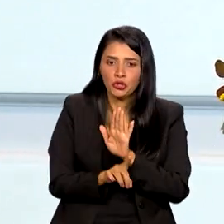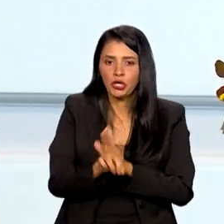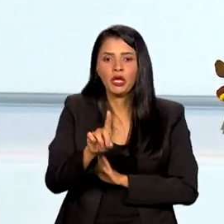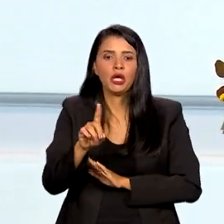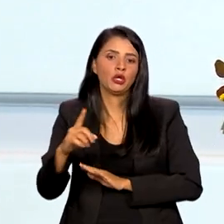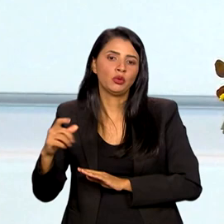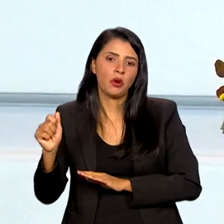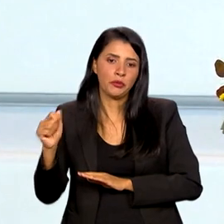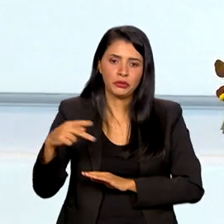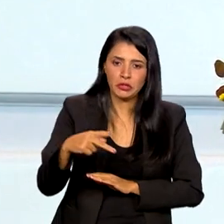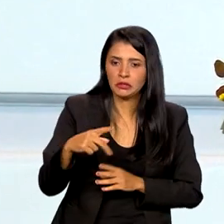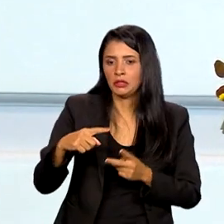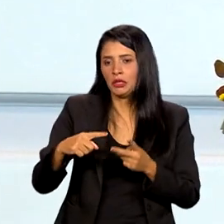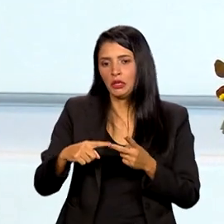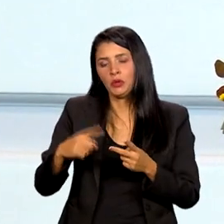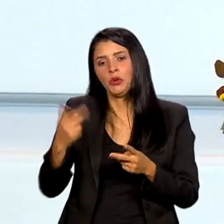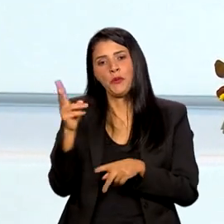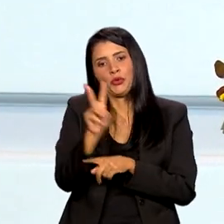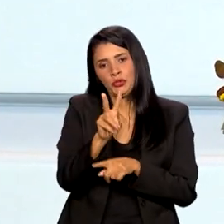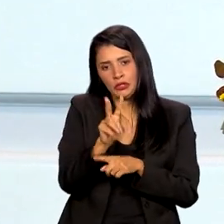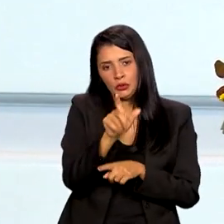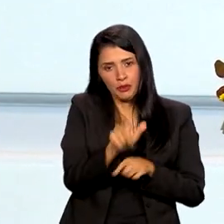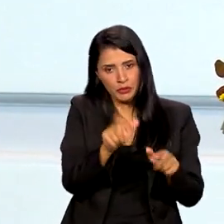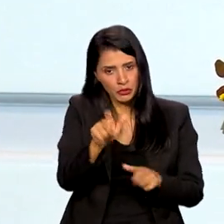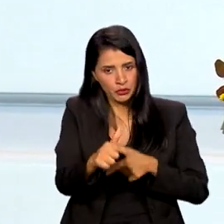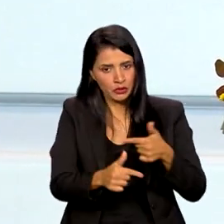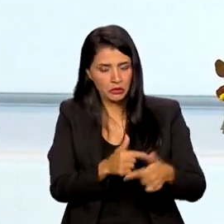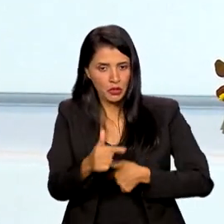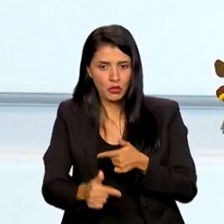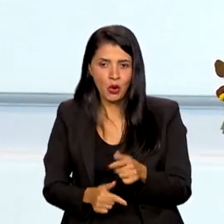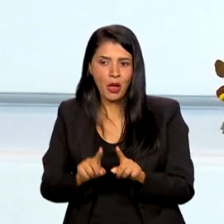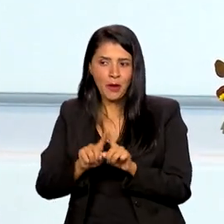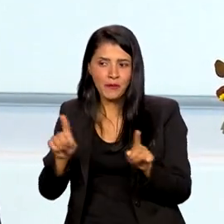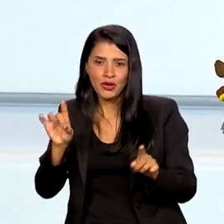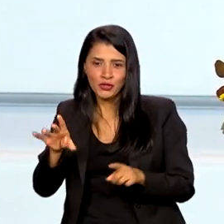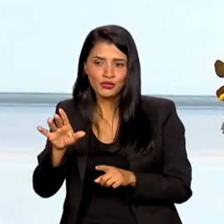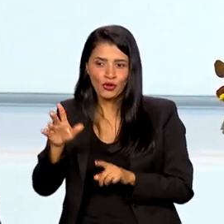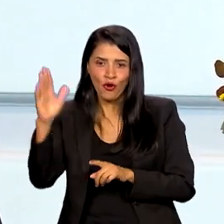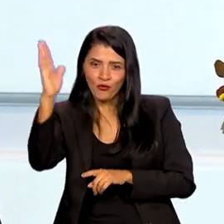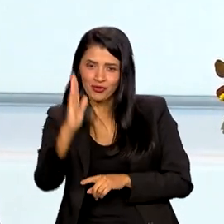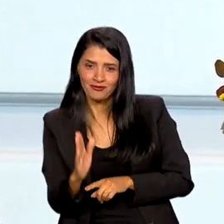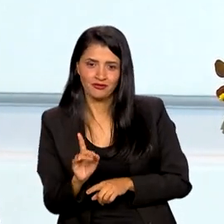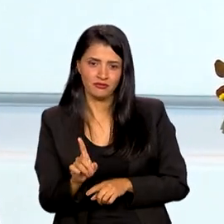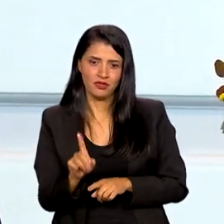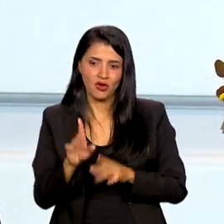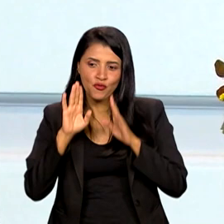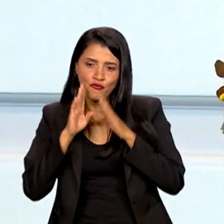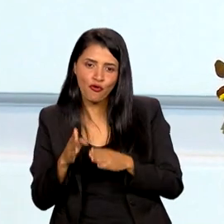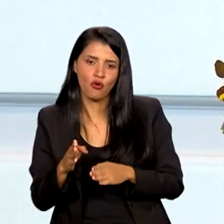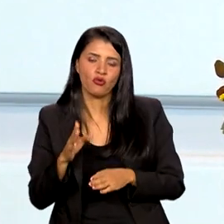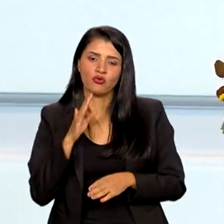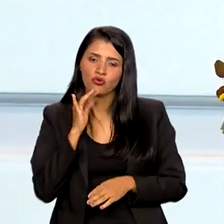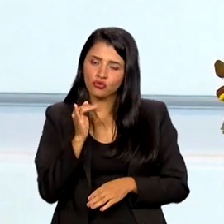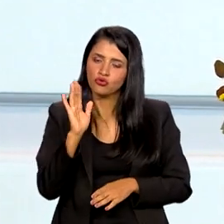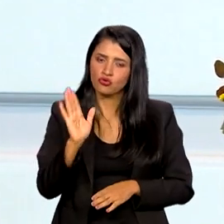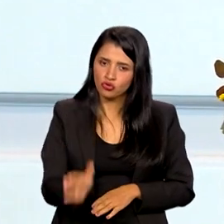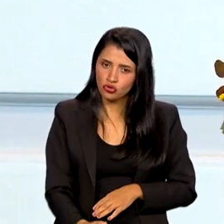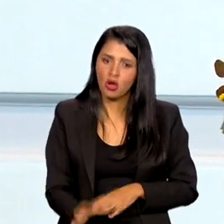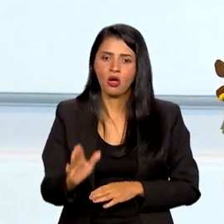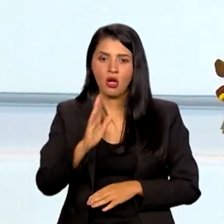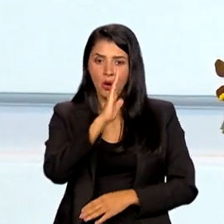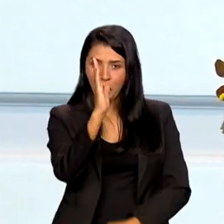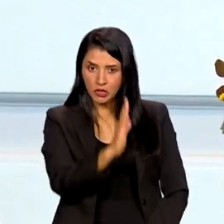previdência social, proteção do trabalhador. Mas elas não dizem respeito só ao Brasil, como eu disse, e mais do que isso. O Brasil